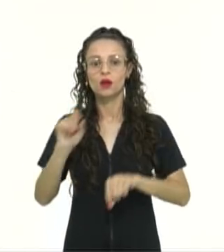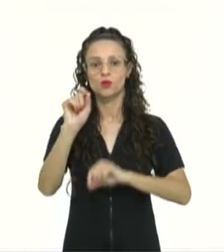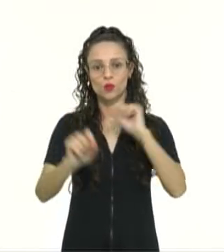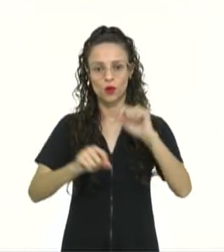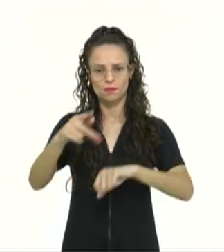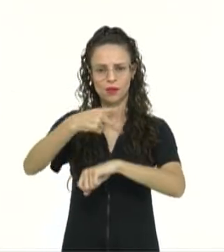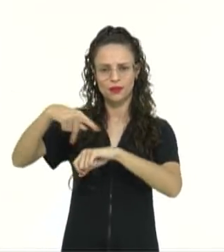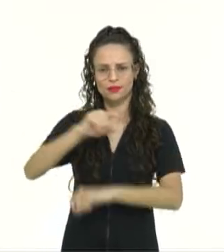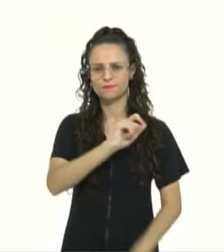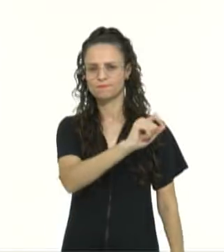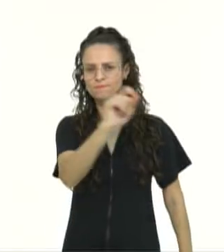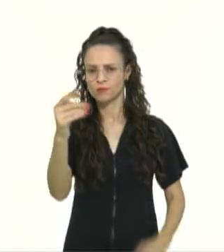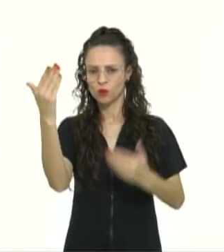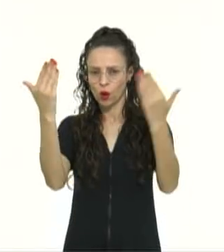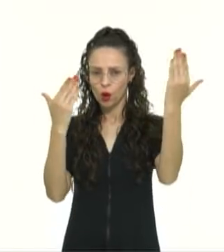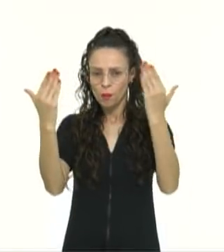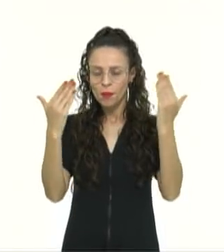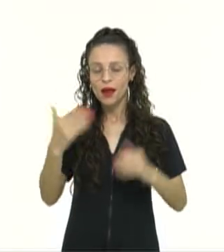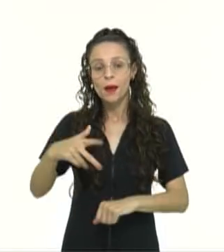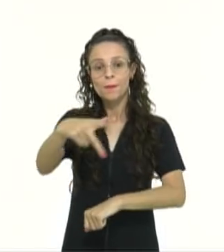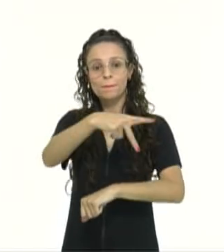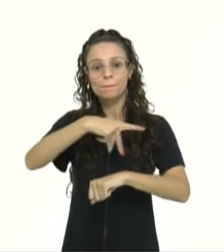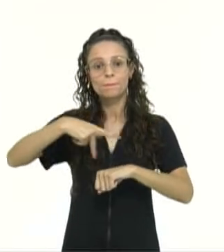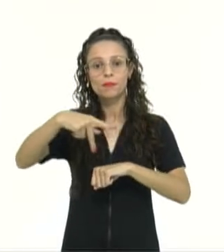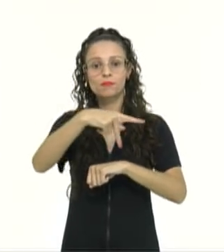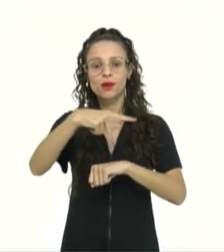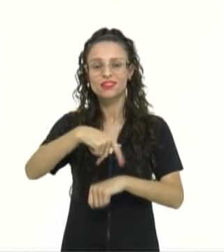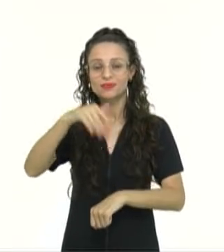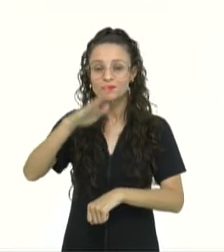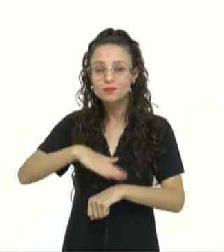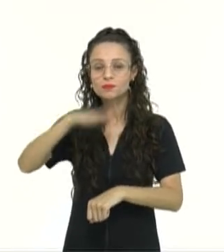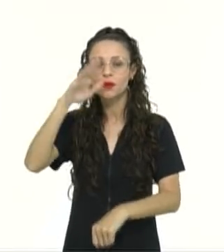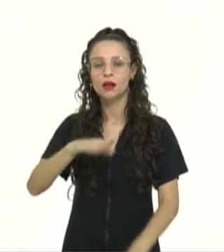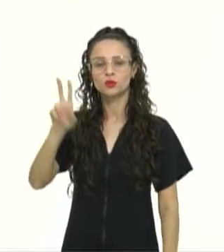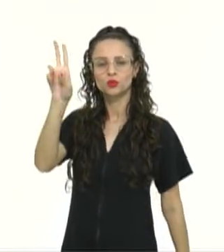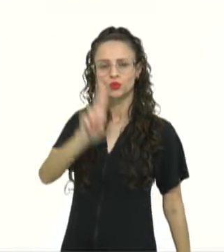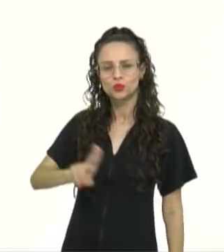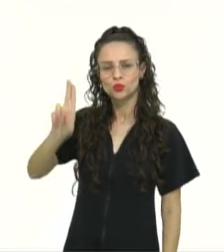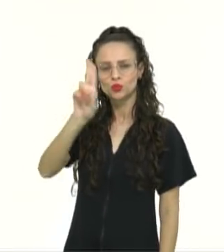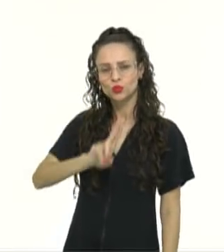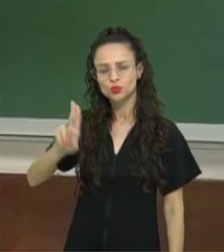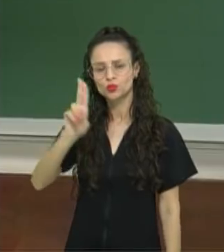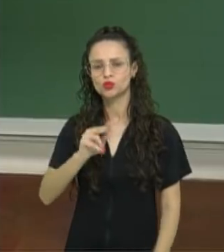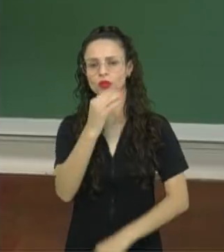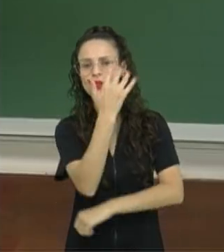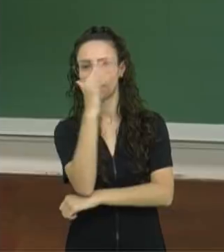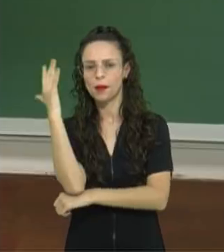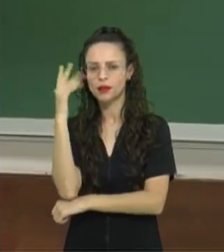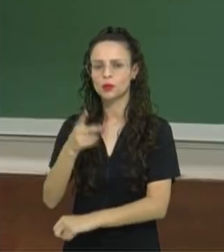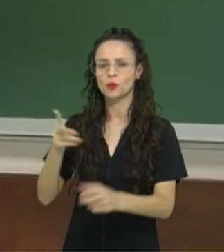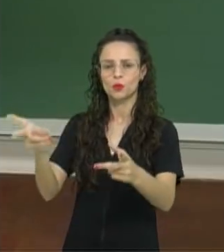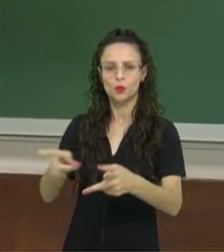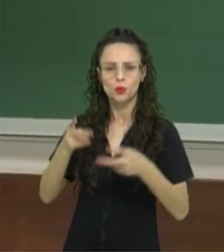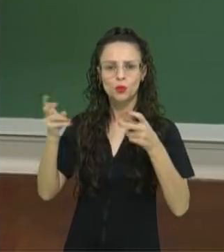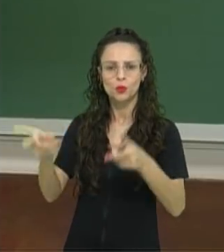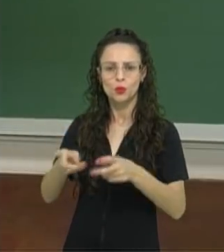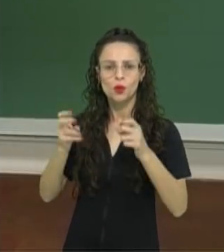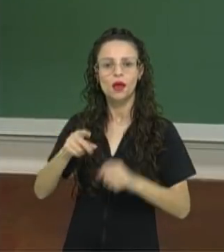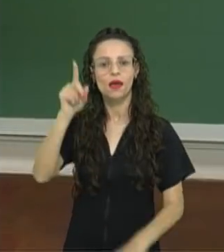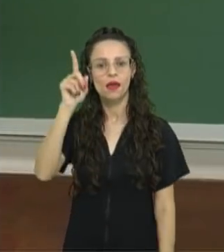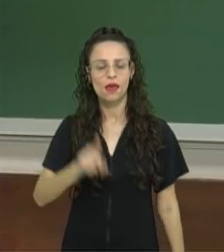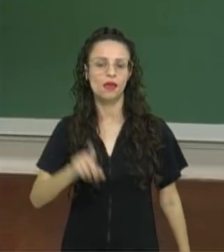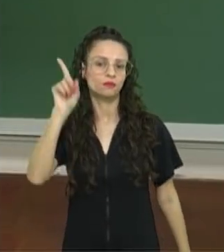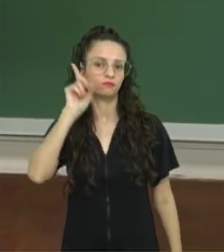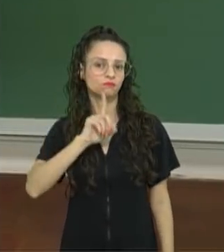os países. O país que mais utiliza recursos minerais, que mais consome, que mais faz o uso, é